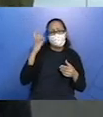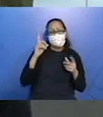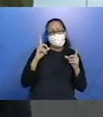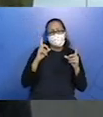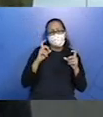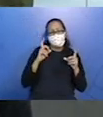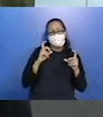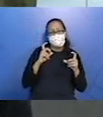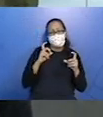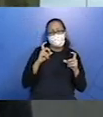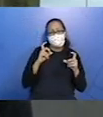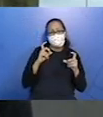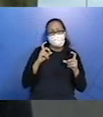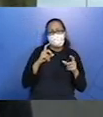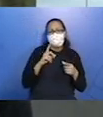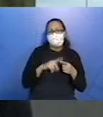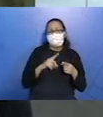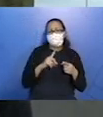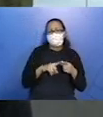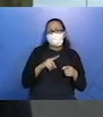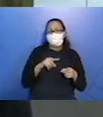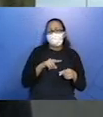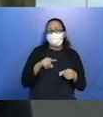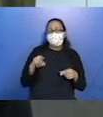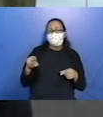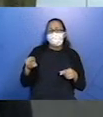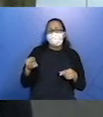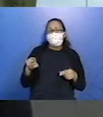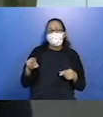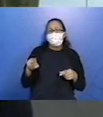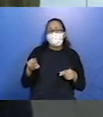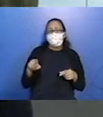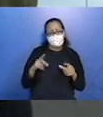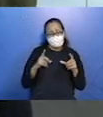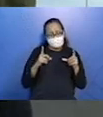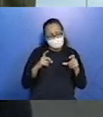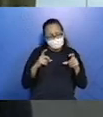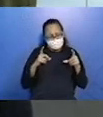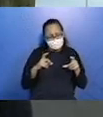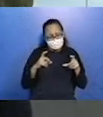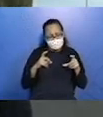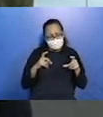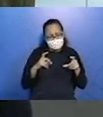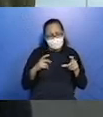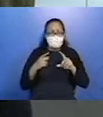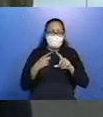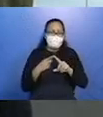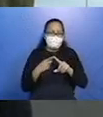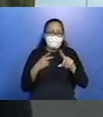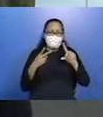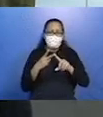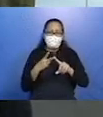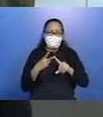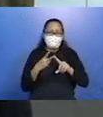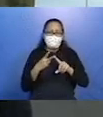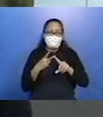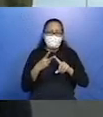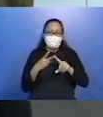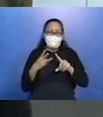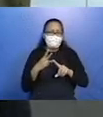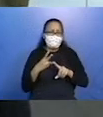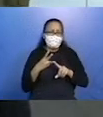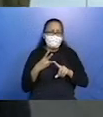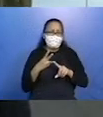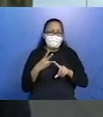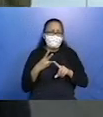foto. Porque vocês mesmos já devem ter visto que às vezes vocês vão tentando tirar uma foto, tira a segunda, tira a terceira. Aí você consegue